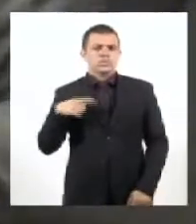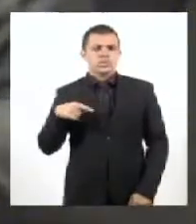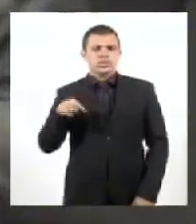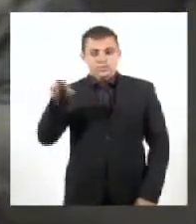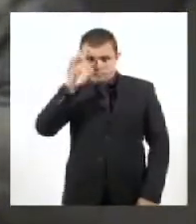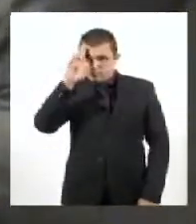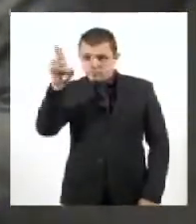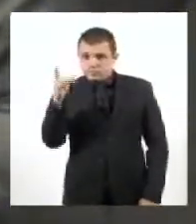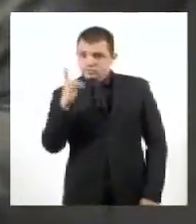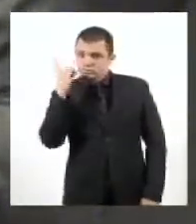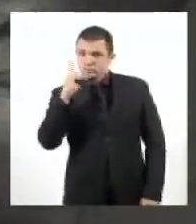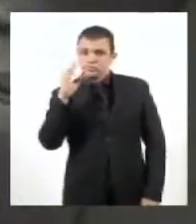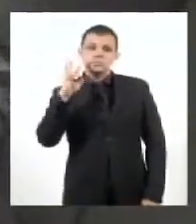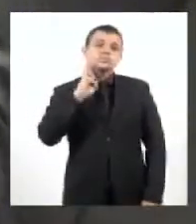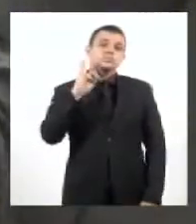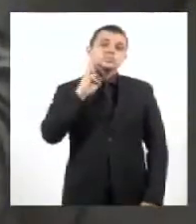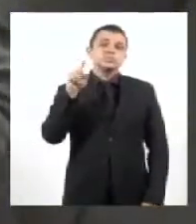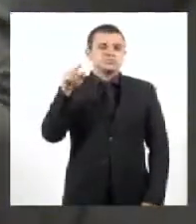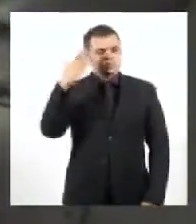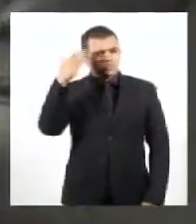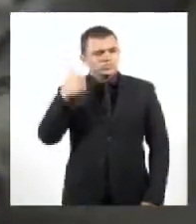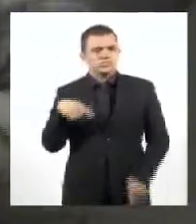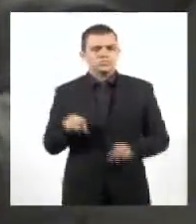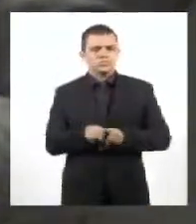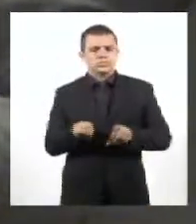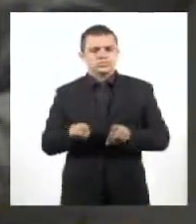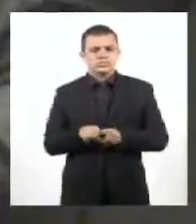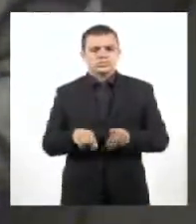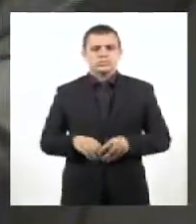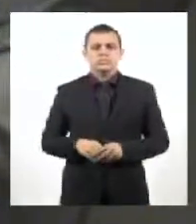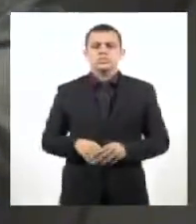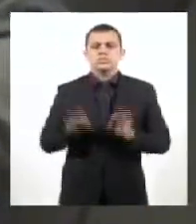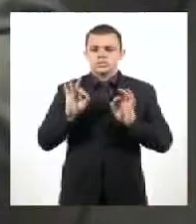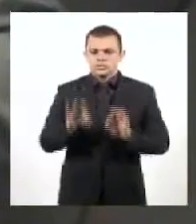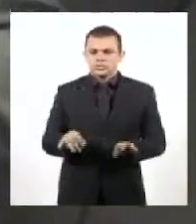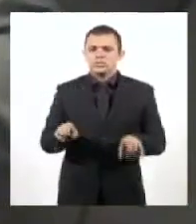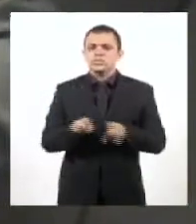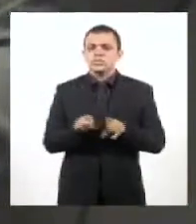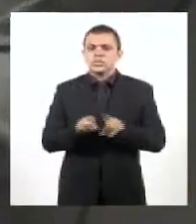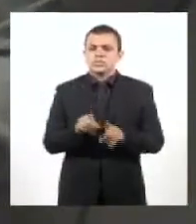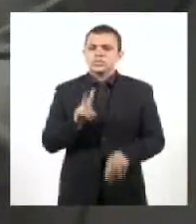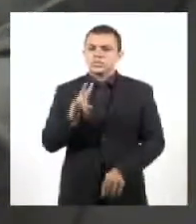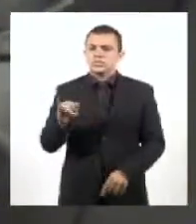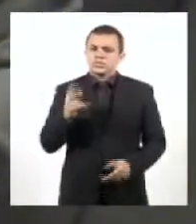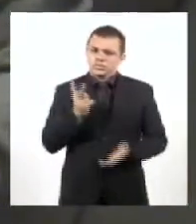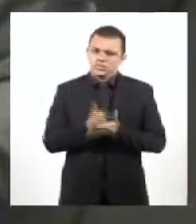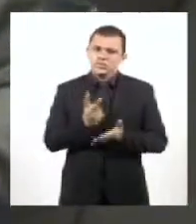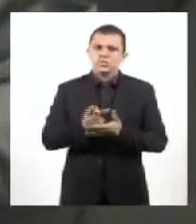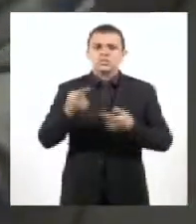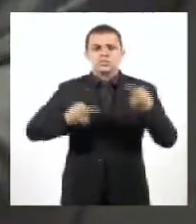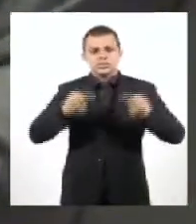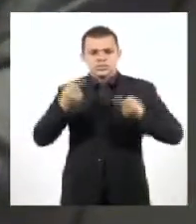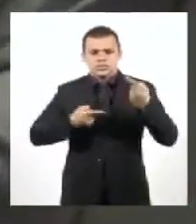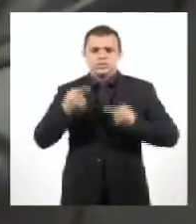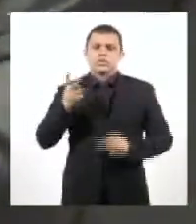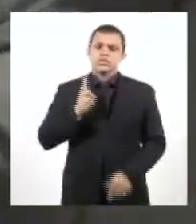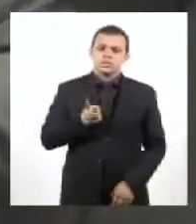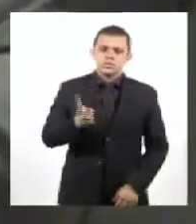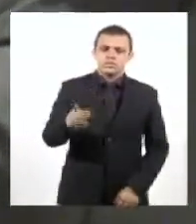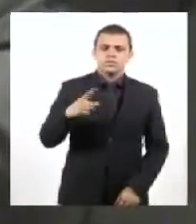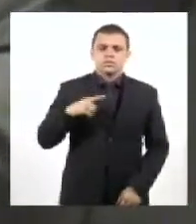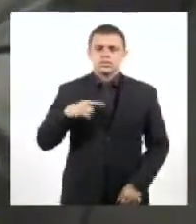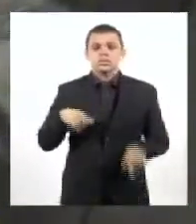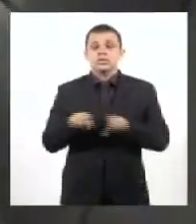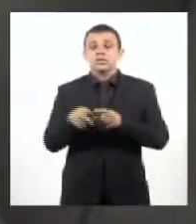Wellington do Curso, certamente deve continuar esse debate. Quero, inclusive, convidar a Vossa Excelência aí a